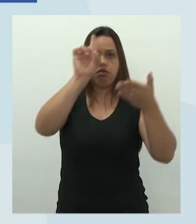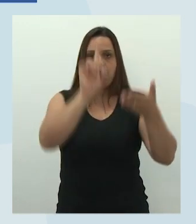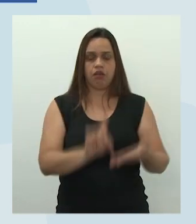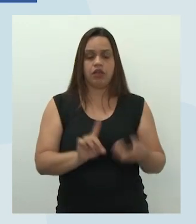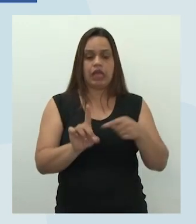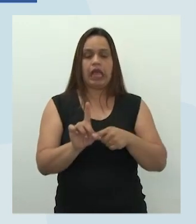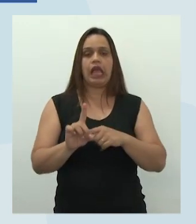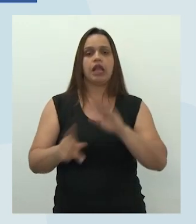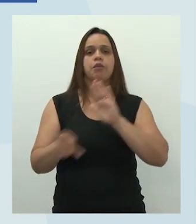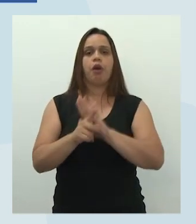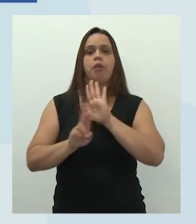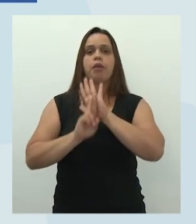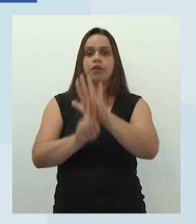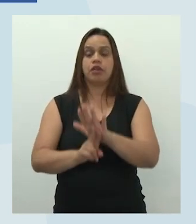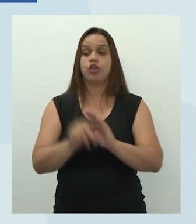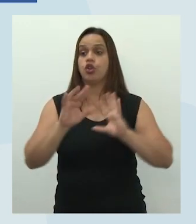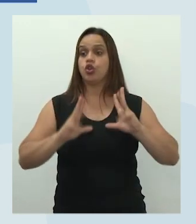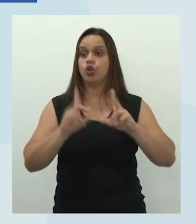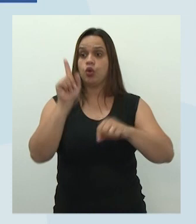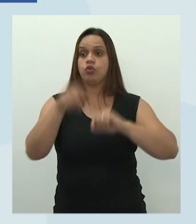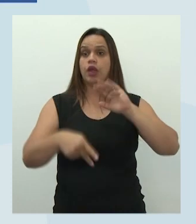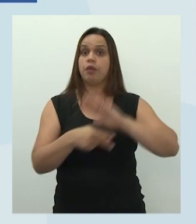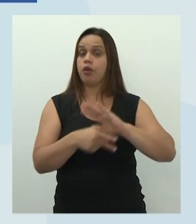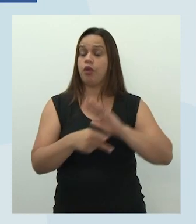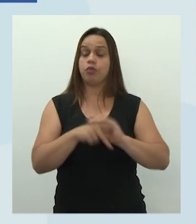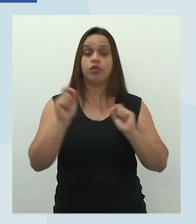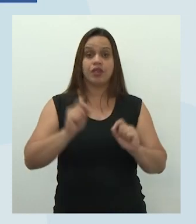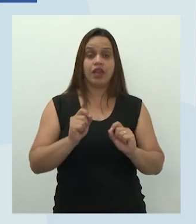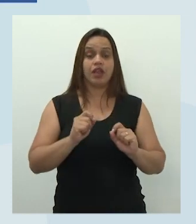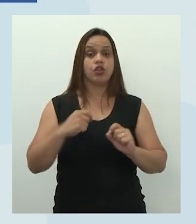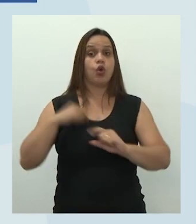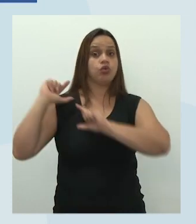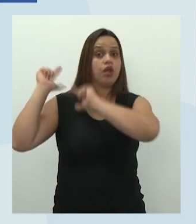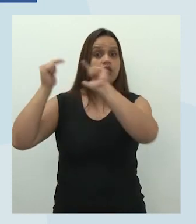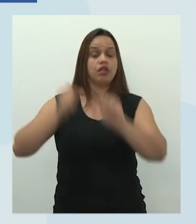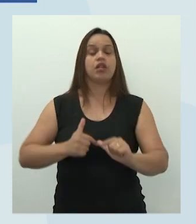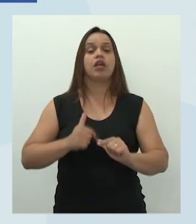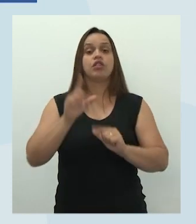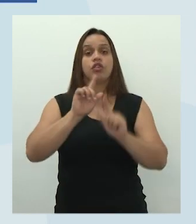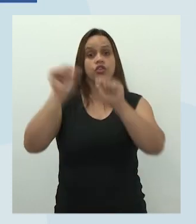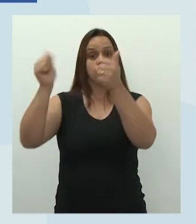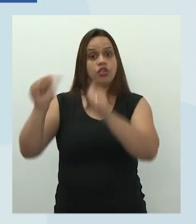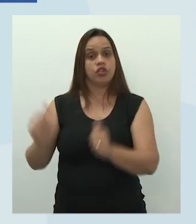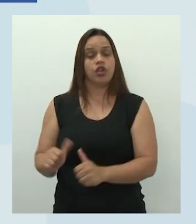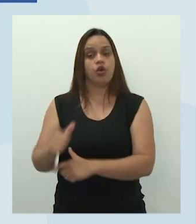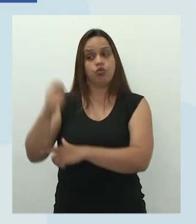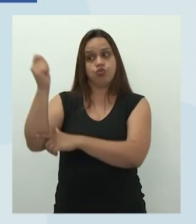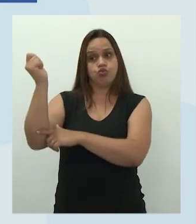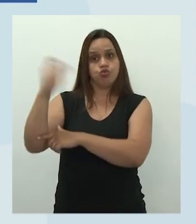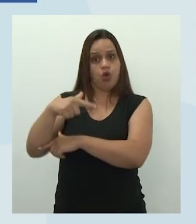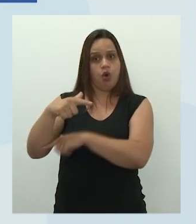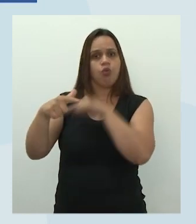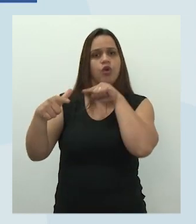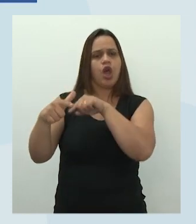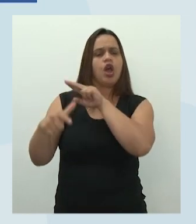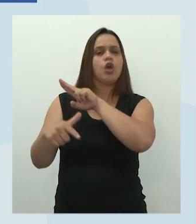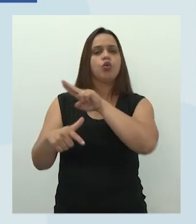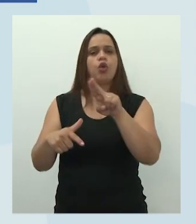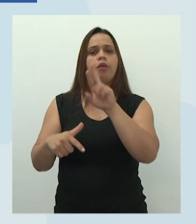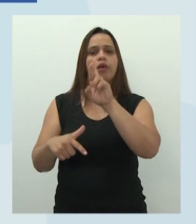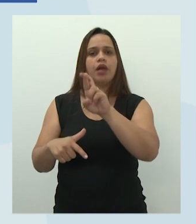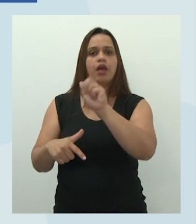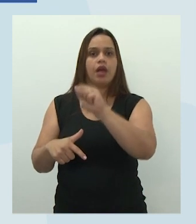descendentes diretos de Ra. Ra é o deus sol, né? O Egito, os deuses deles fazem correspondências com os fenômenos